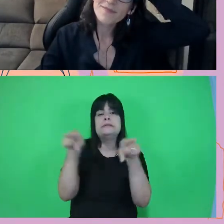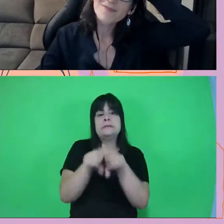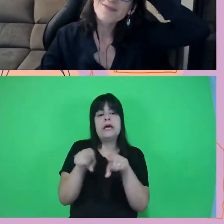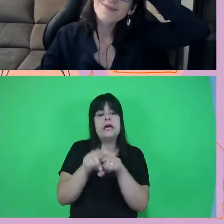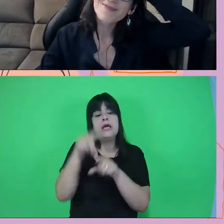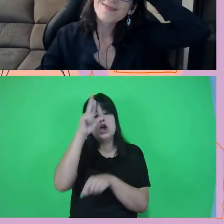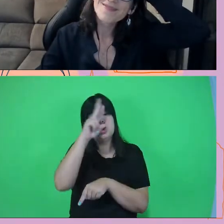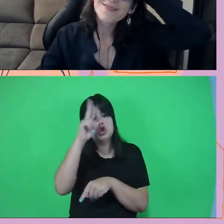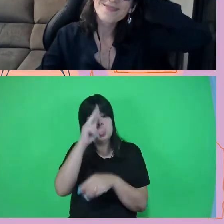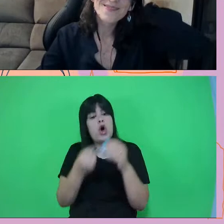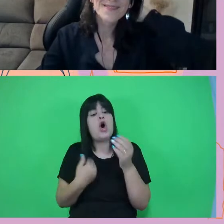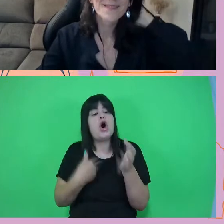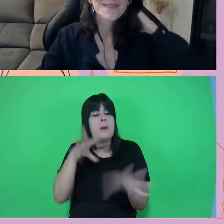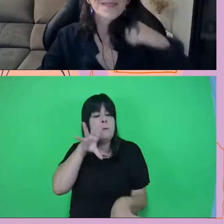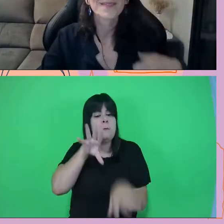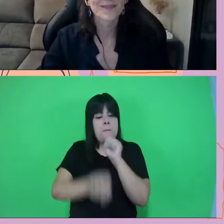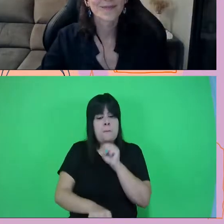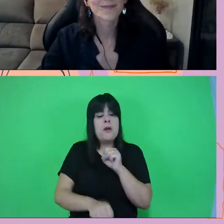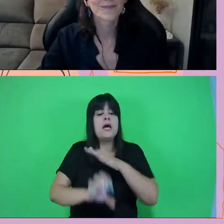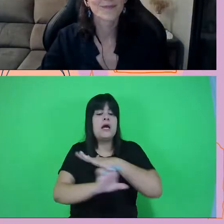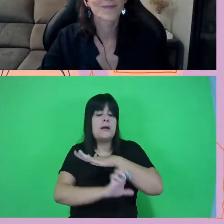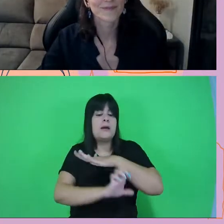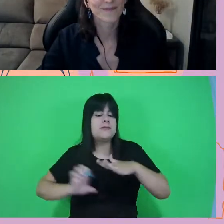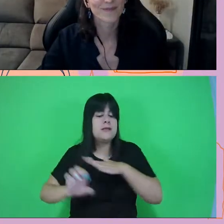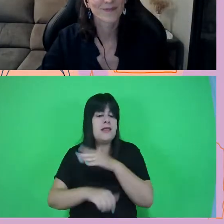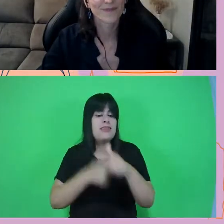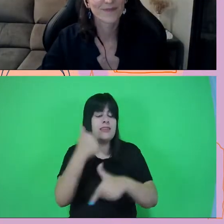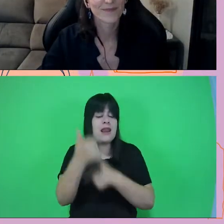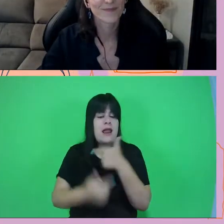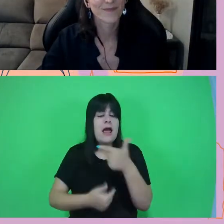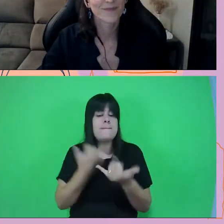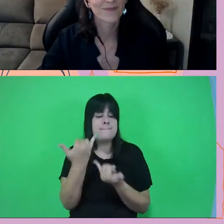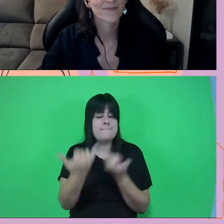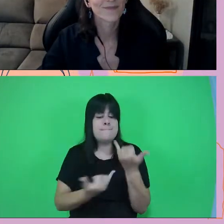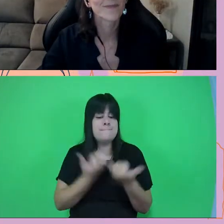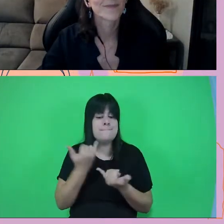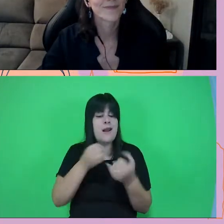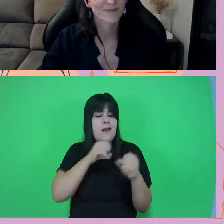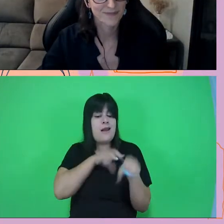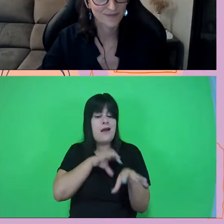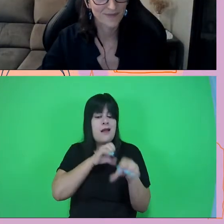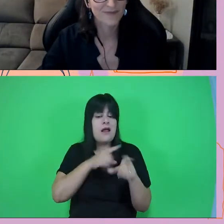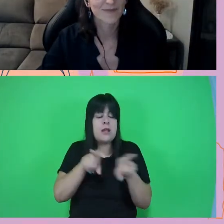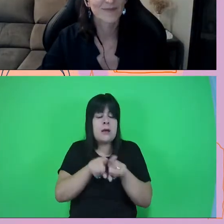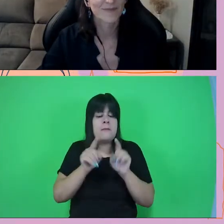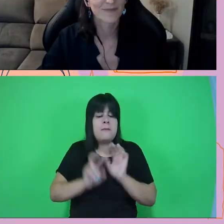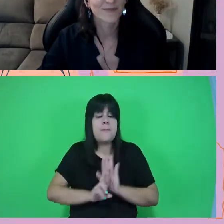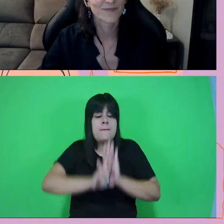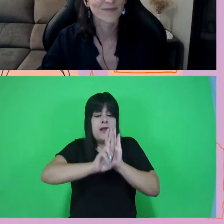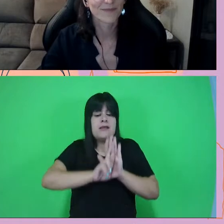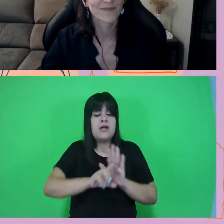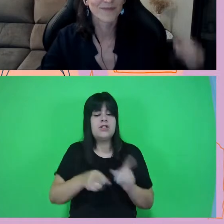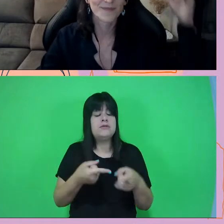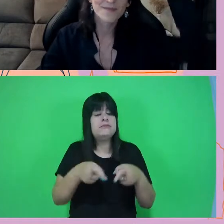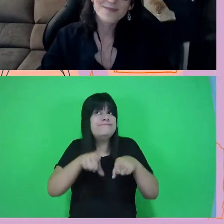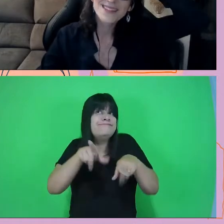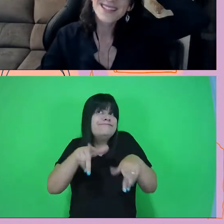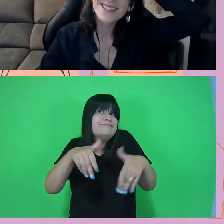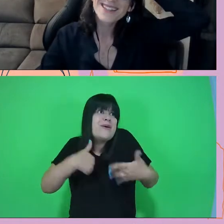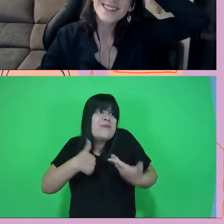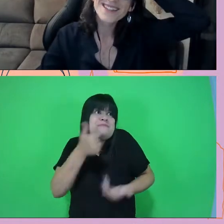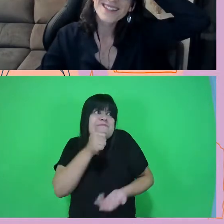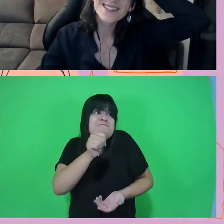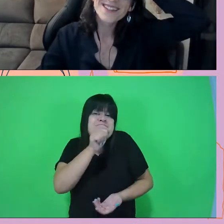de formação, empresária, trabalho com brinquedos educativos e representativos. E ser mãe do